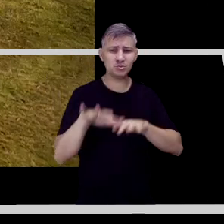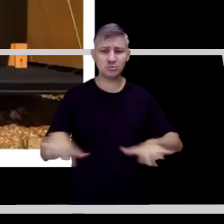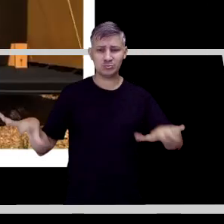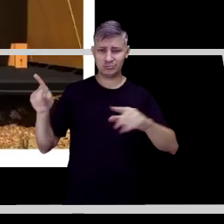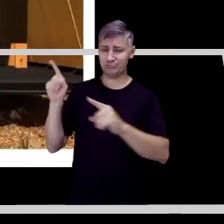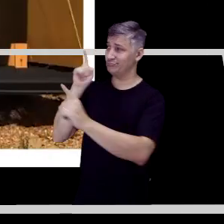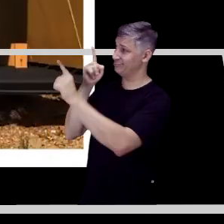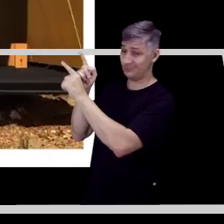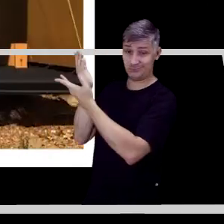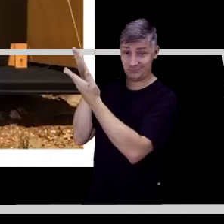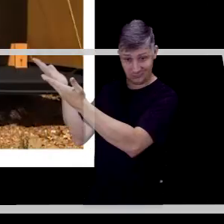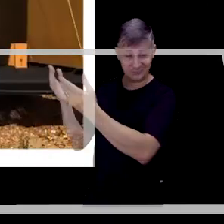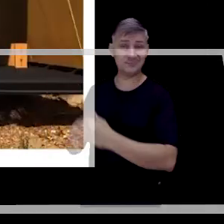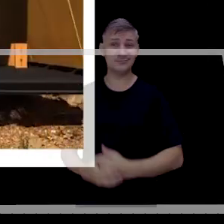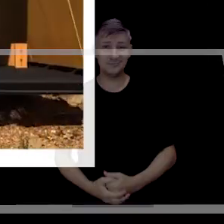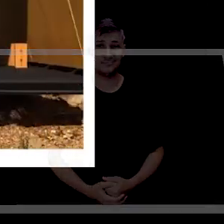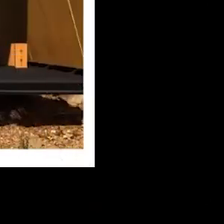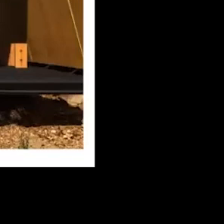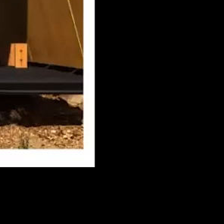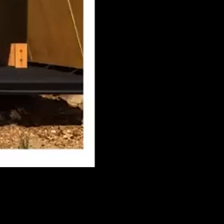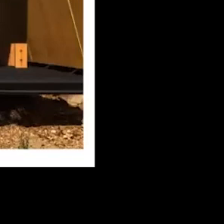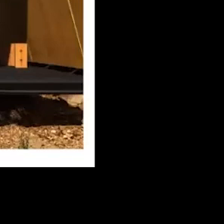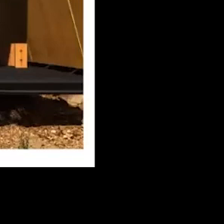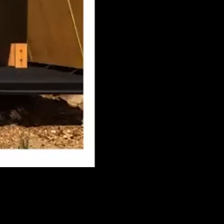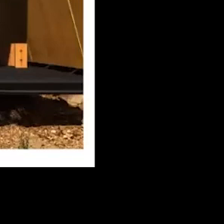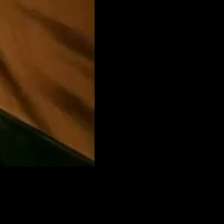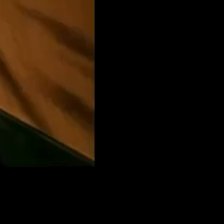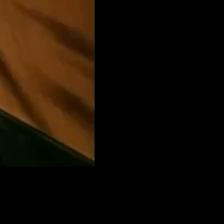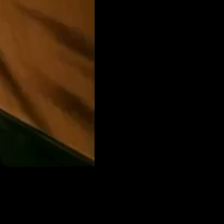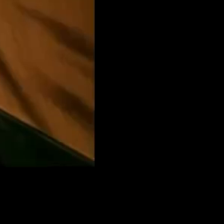ou da paisagem e do contexto.